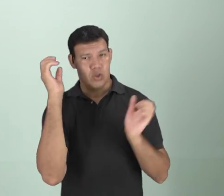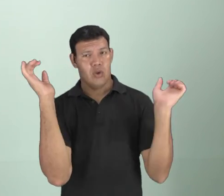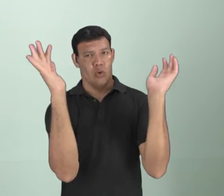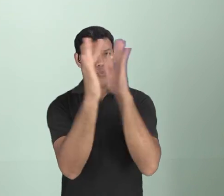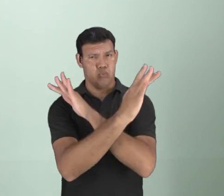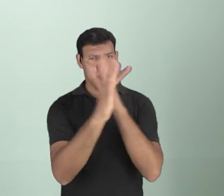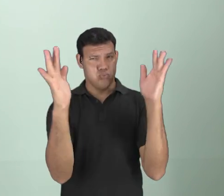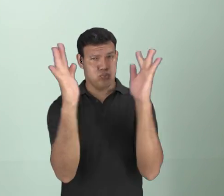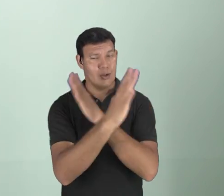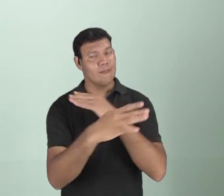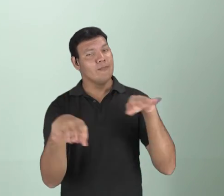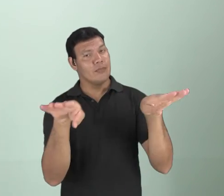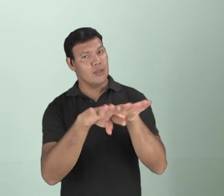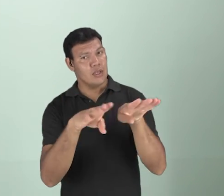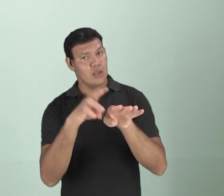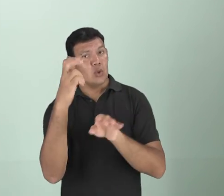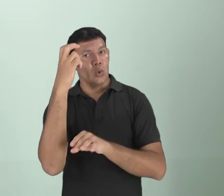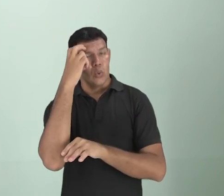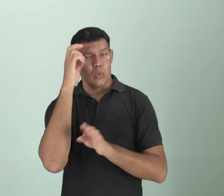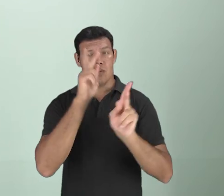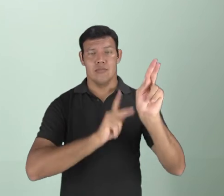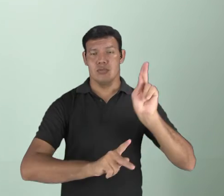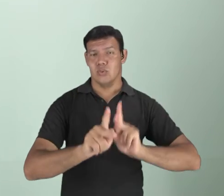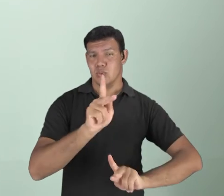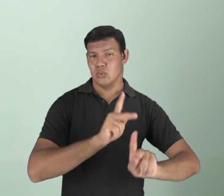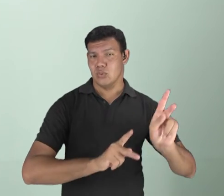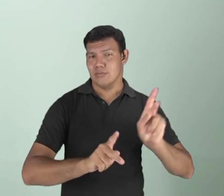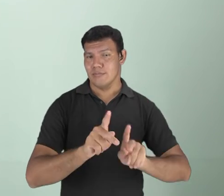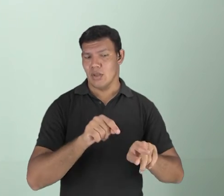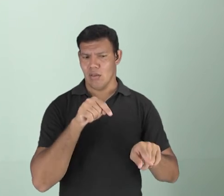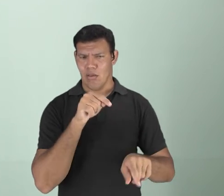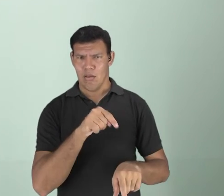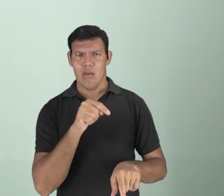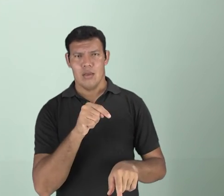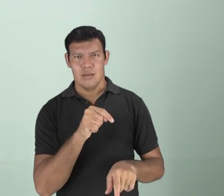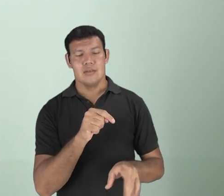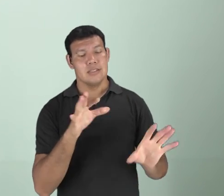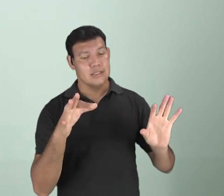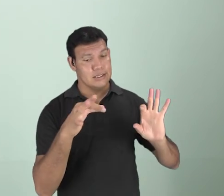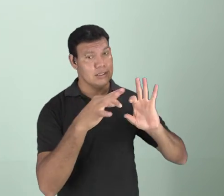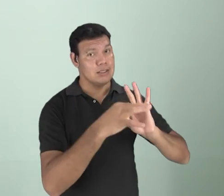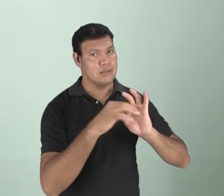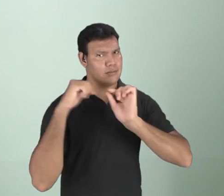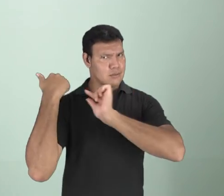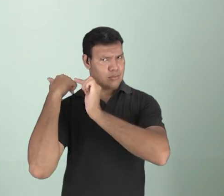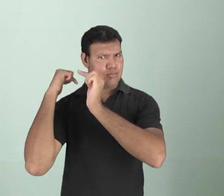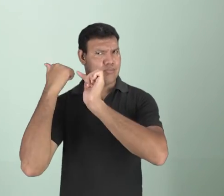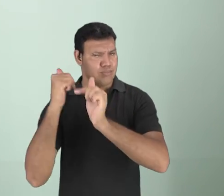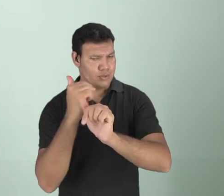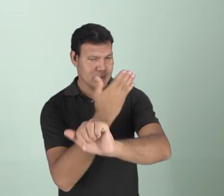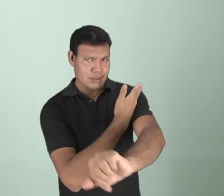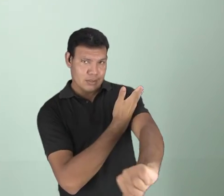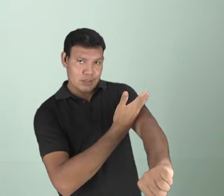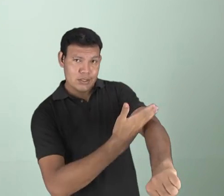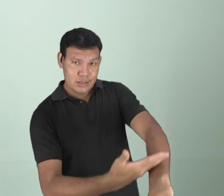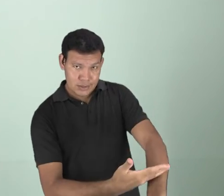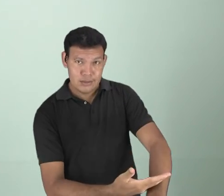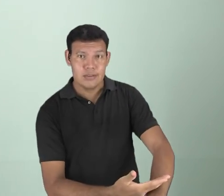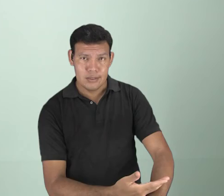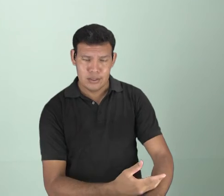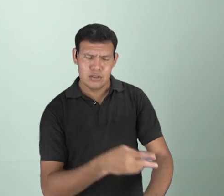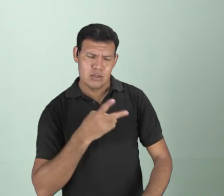cultura popular. Cultura popular, ela já vai estar mais vinculada às nossas tradições, aos nossos costumes, é